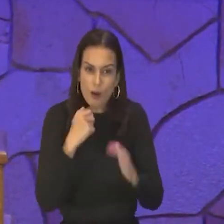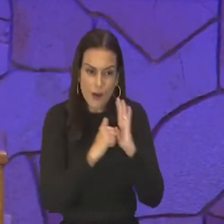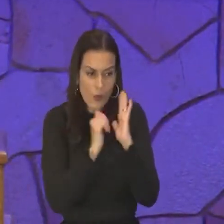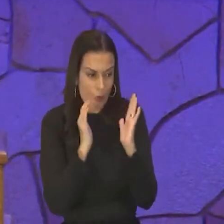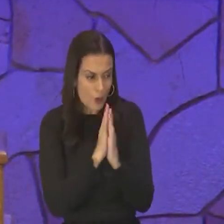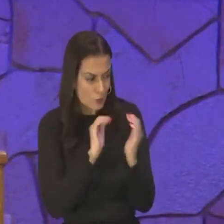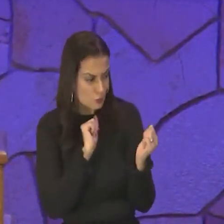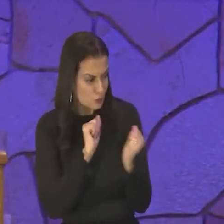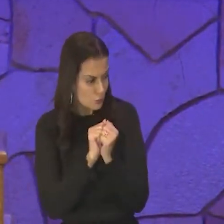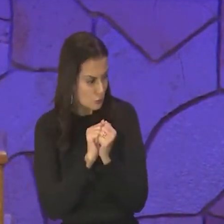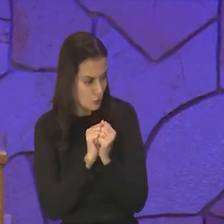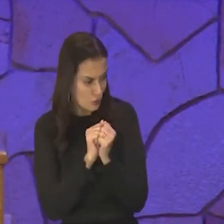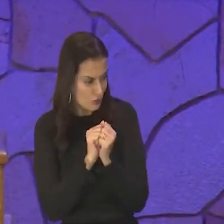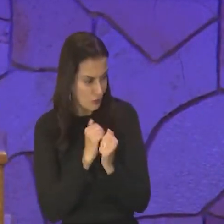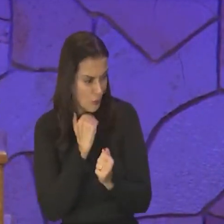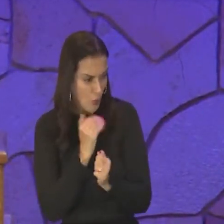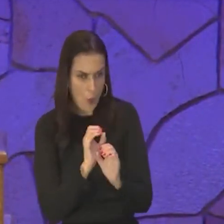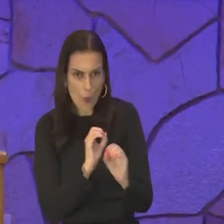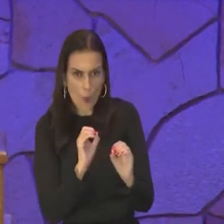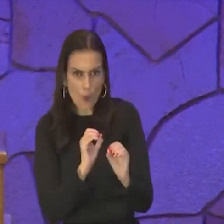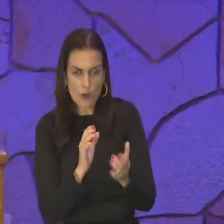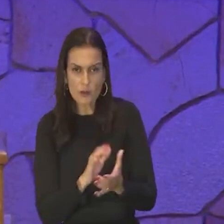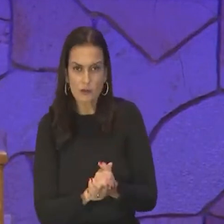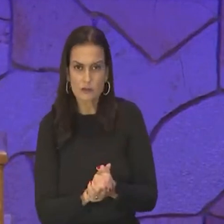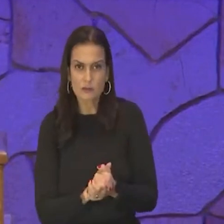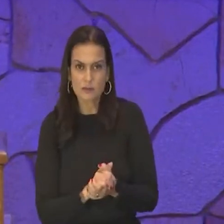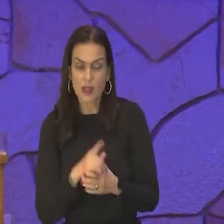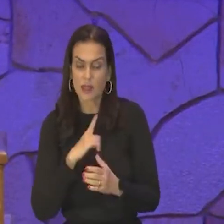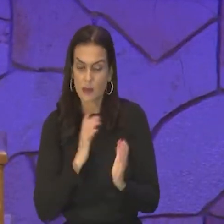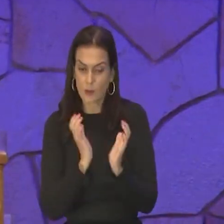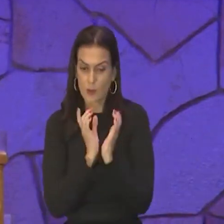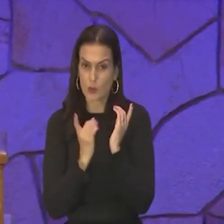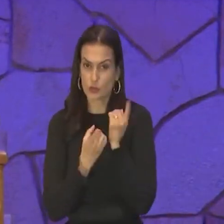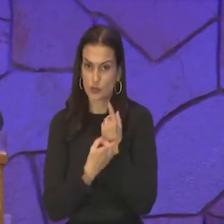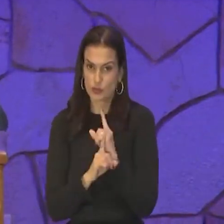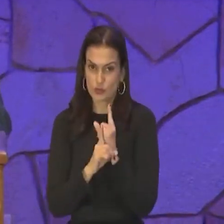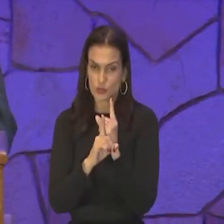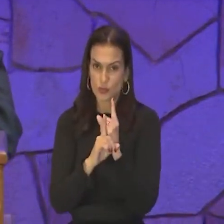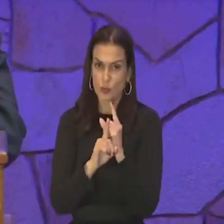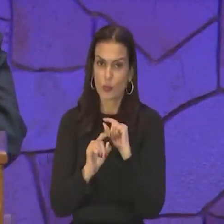conosco. Ele teve no seu colégio apostólico